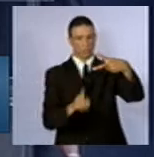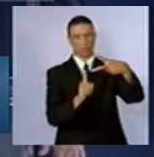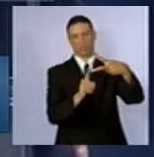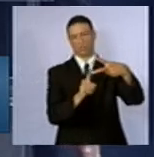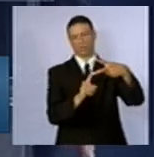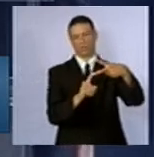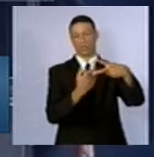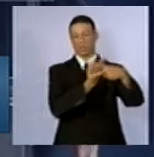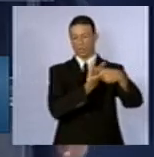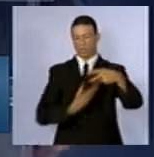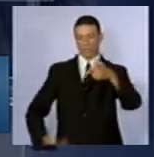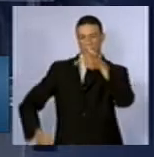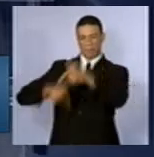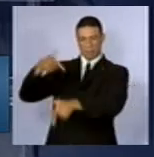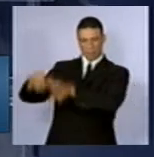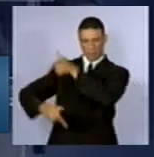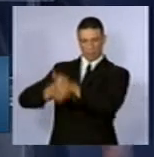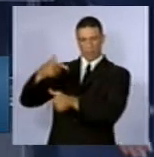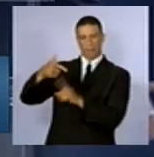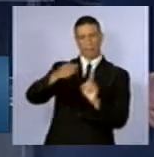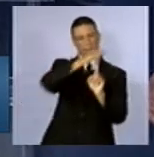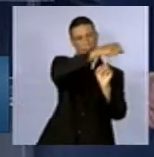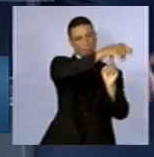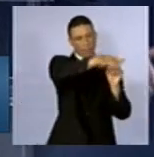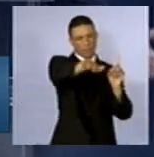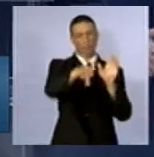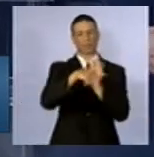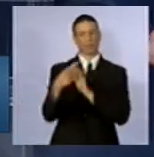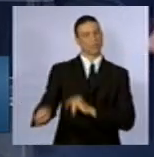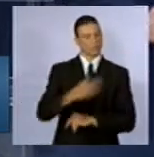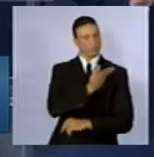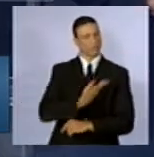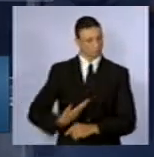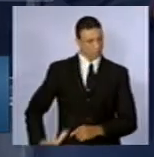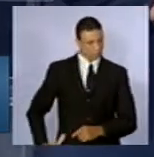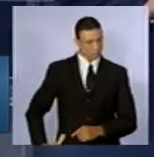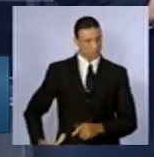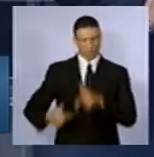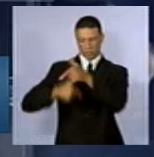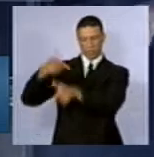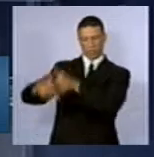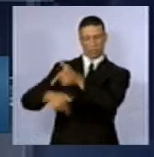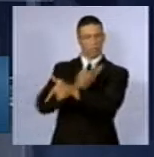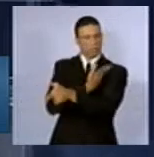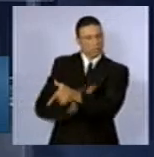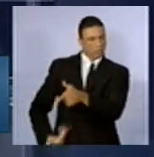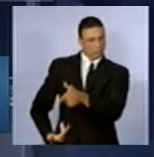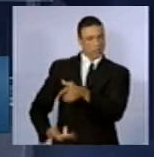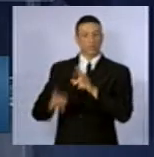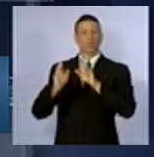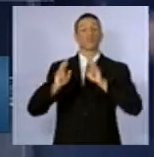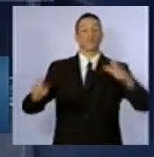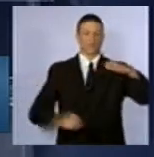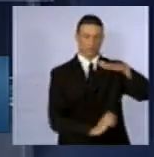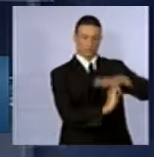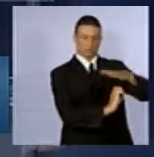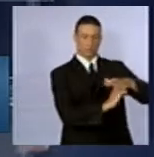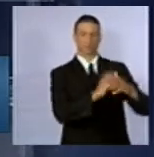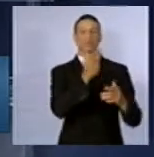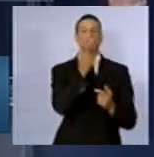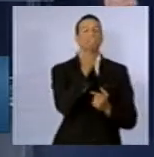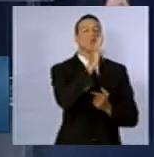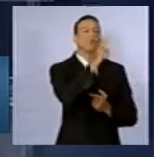público de transmissão e Distribuição é um serviço público de de serviço de público é diferente de uma indústria do